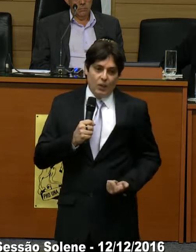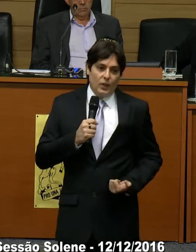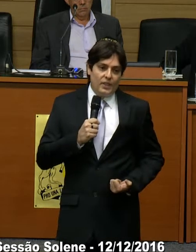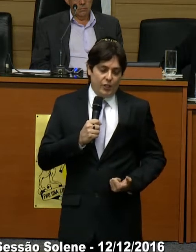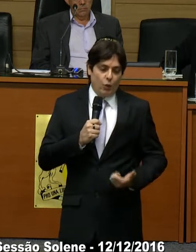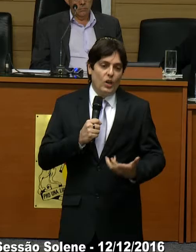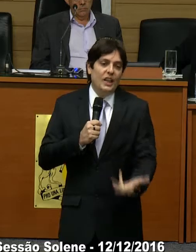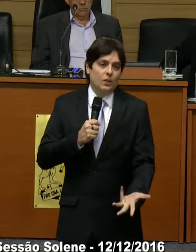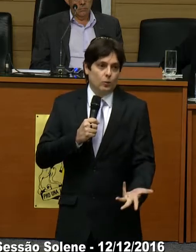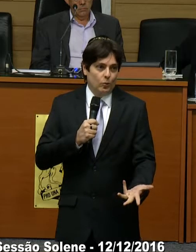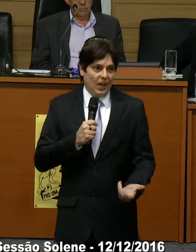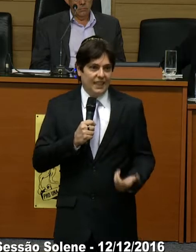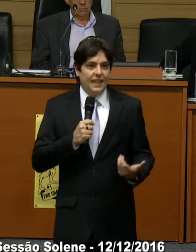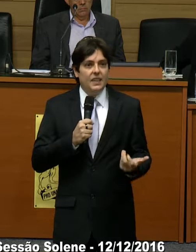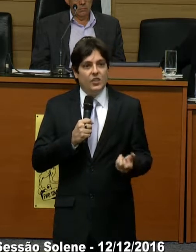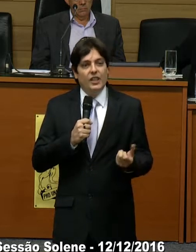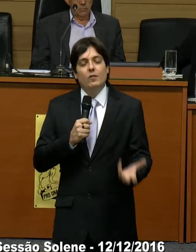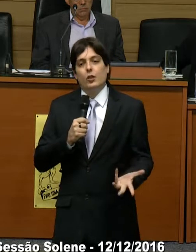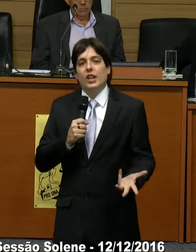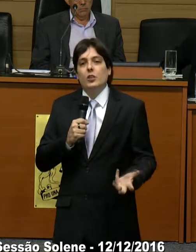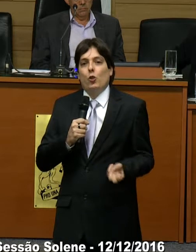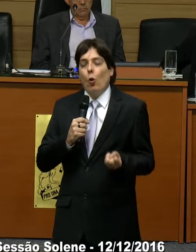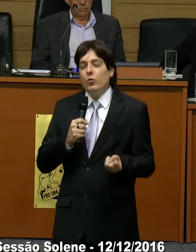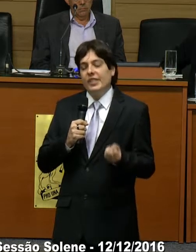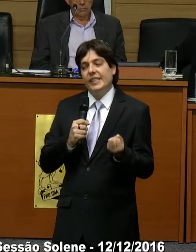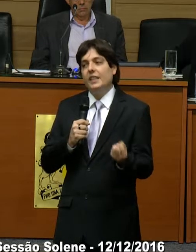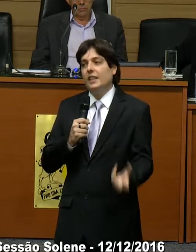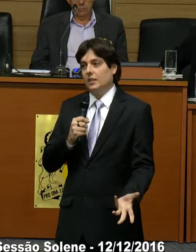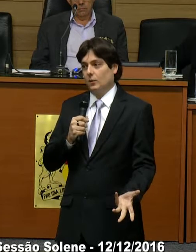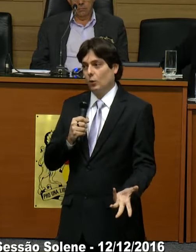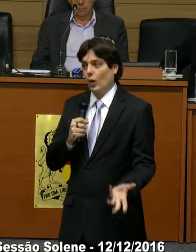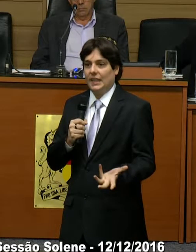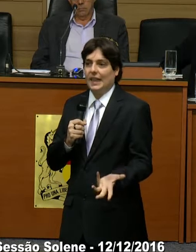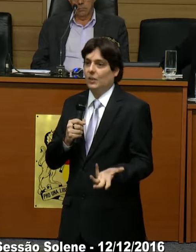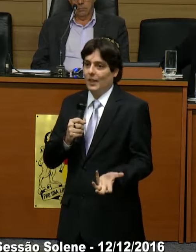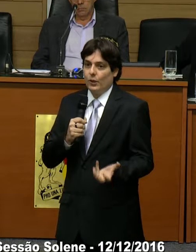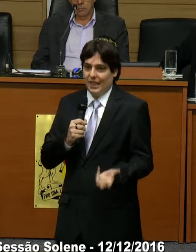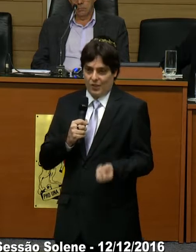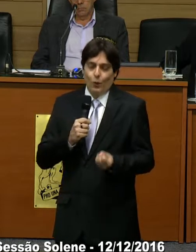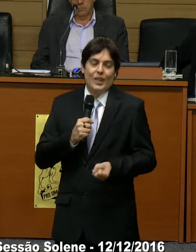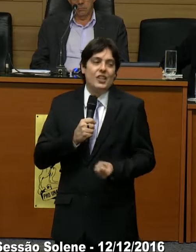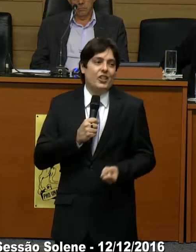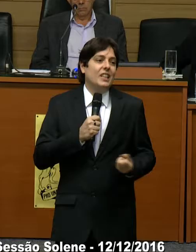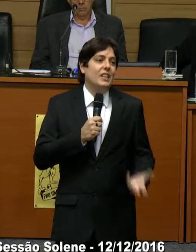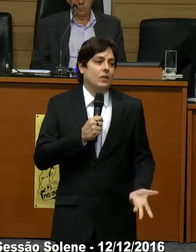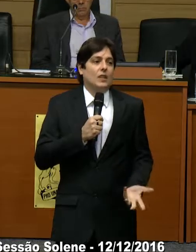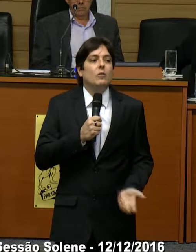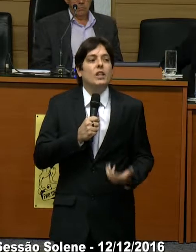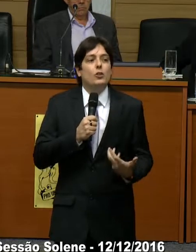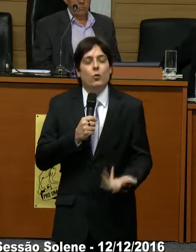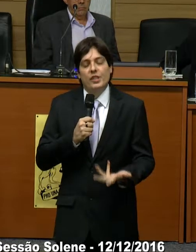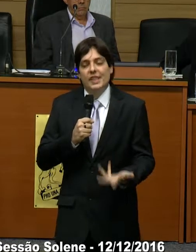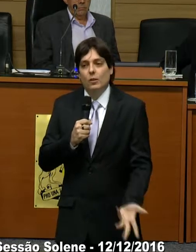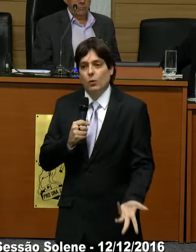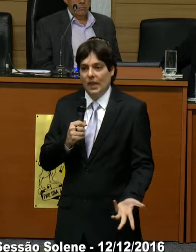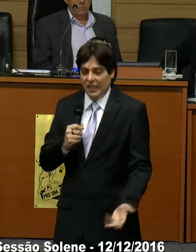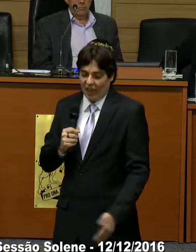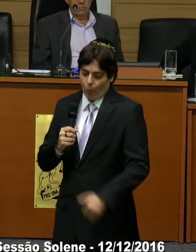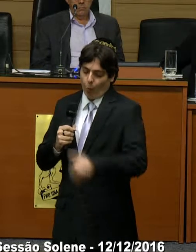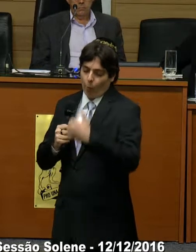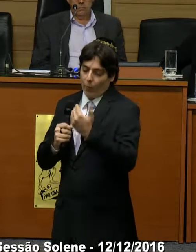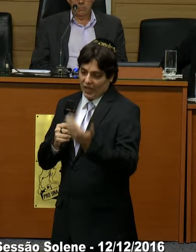trabalho que começou esse ano, que é o trabalho da primeira tradução judaica livre da Bíblia judaica, que seria, né, para